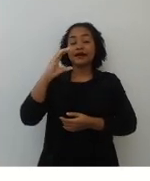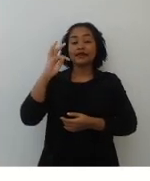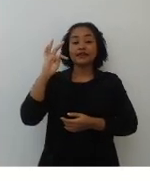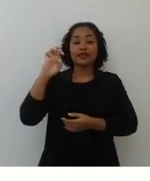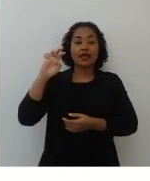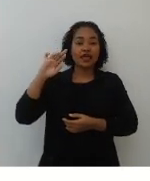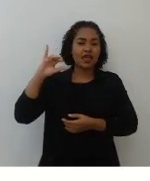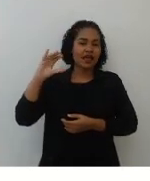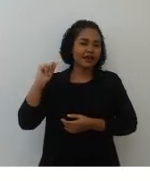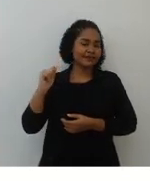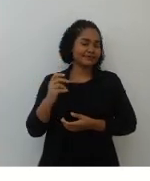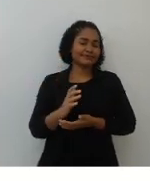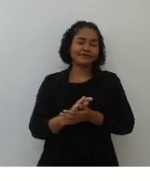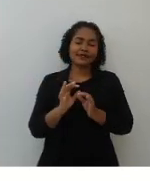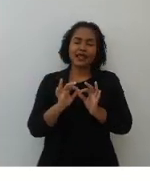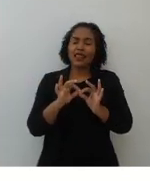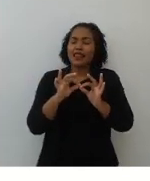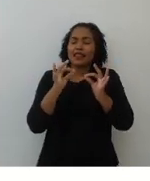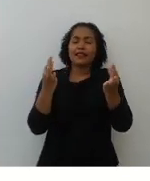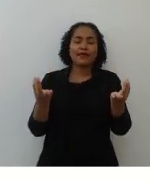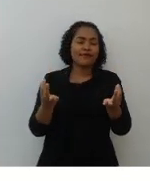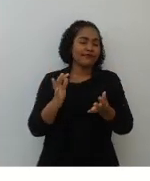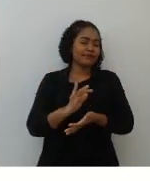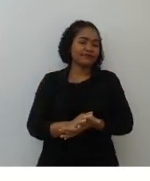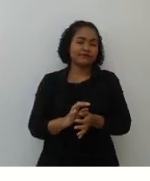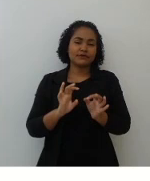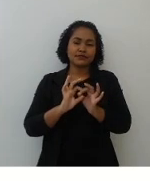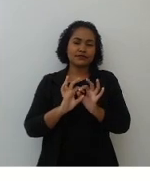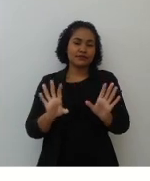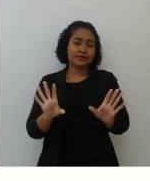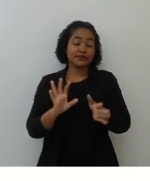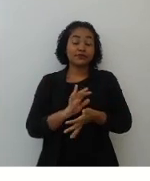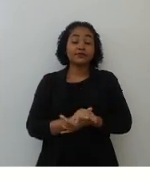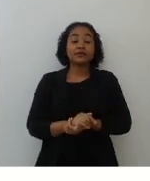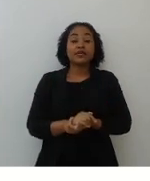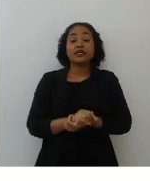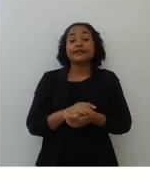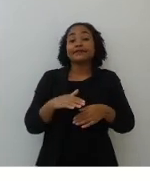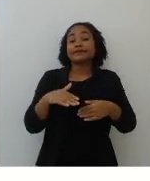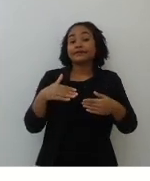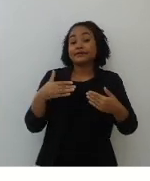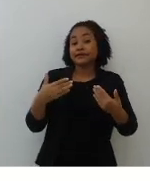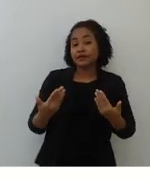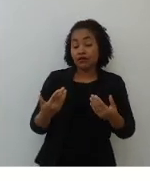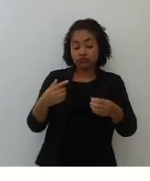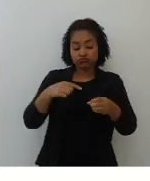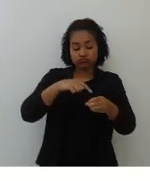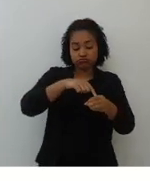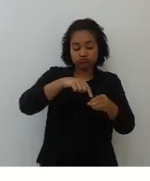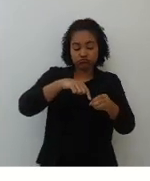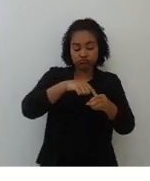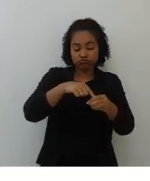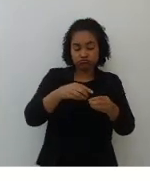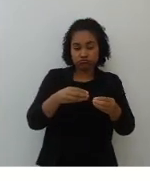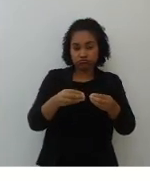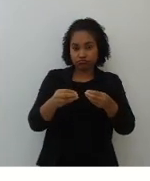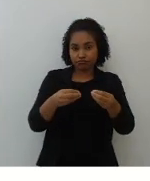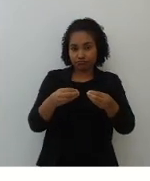genético dele livre nesse citoplasma, tá? Então, o citoplasma de uma